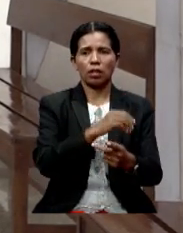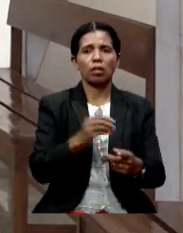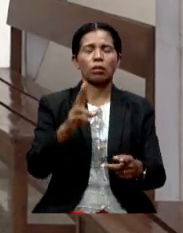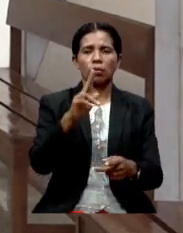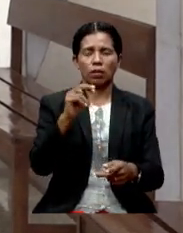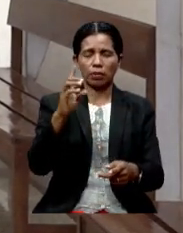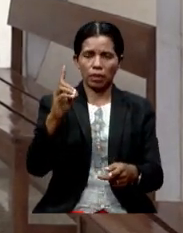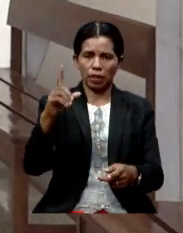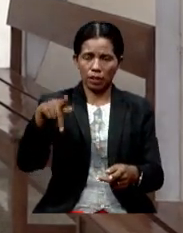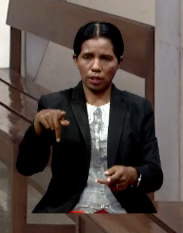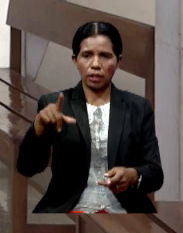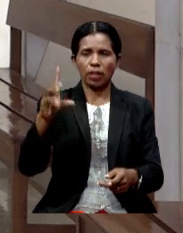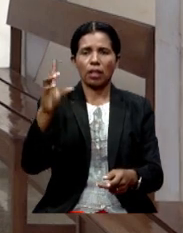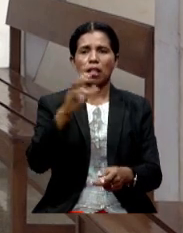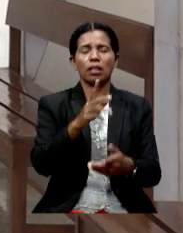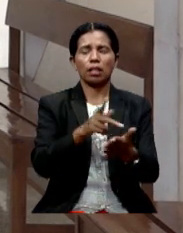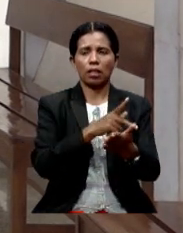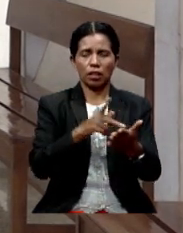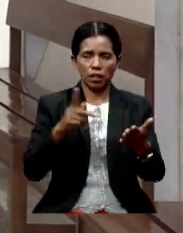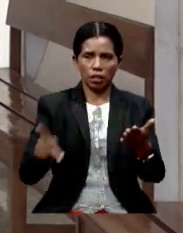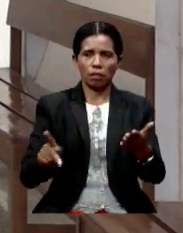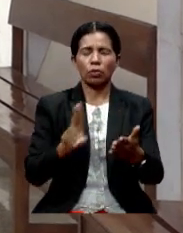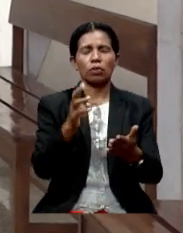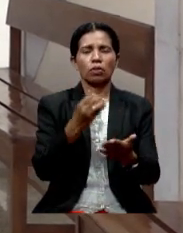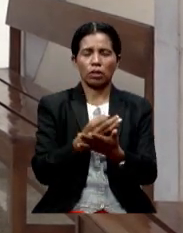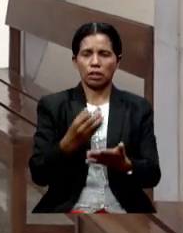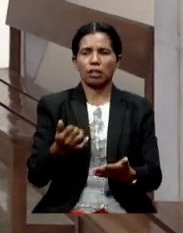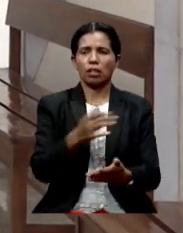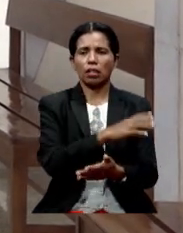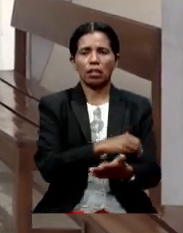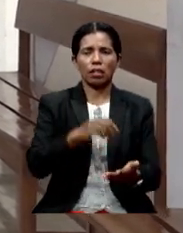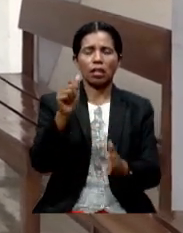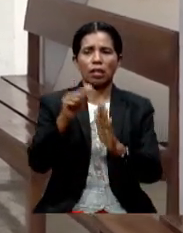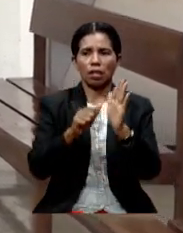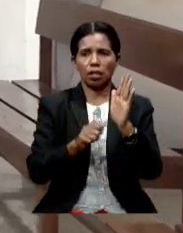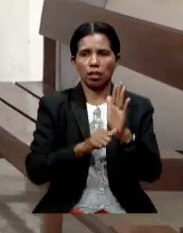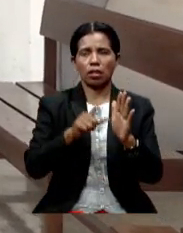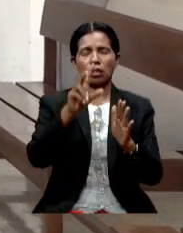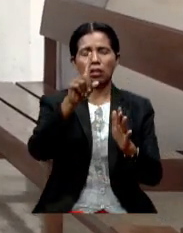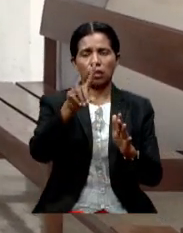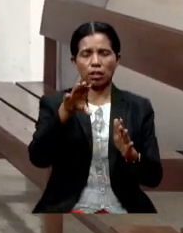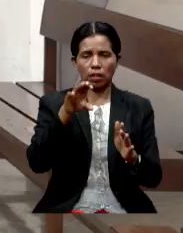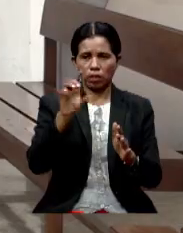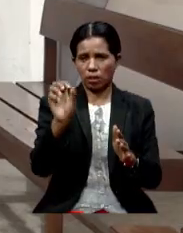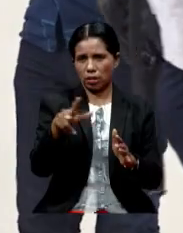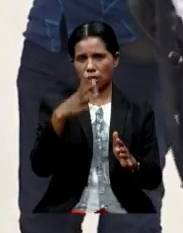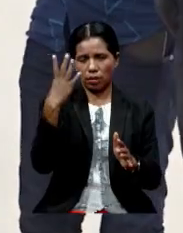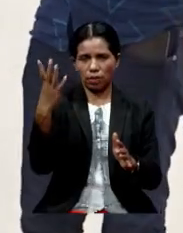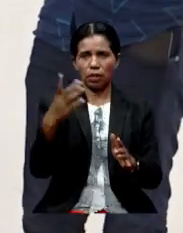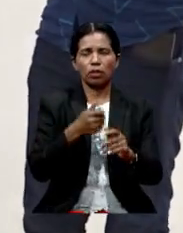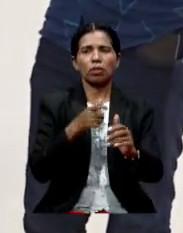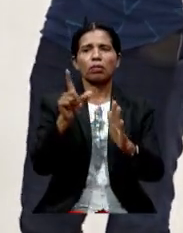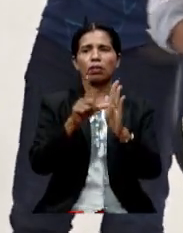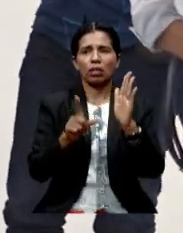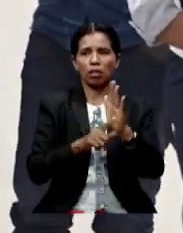Unipessoal LDA, russi crime fraude fiscal, neve previsto e artigo atos tolos anulo recinhat, do Código